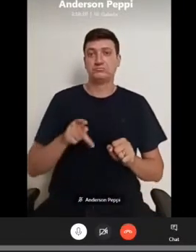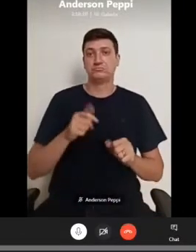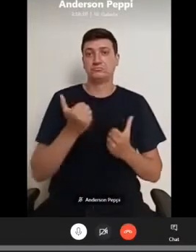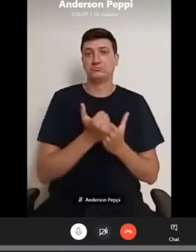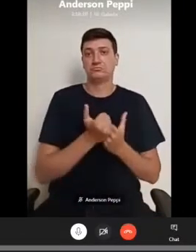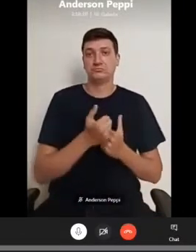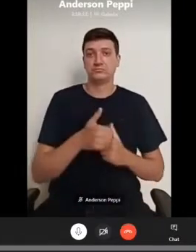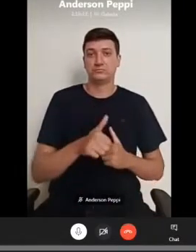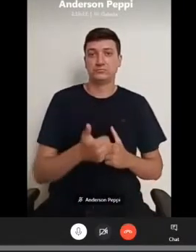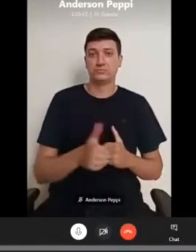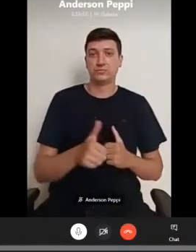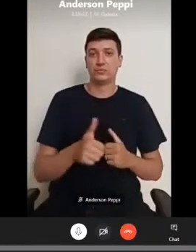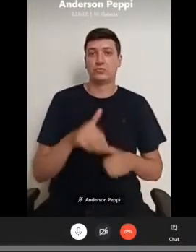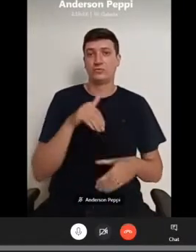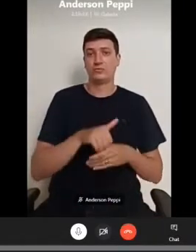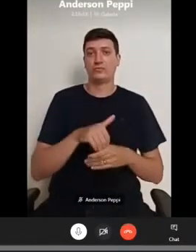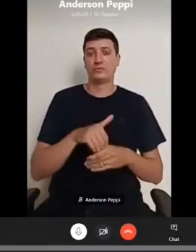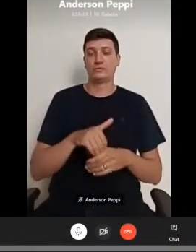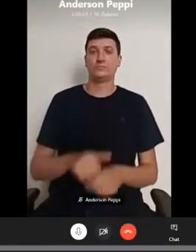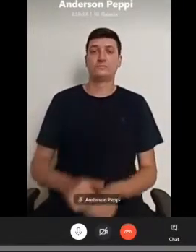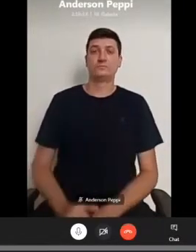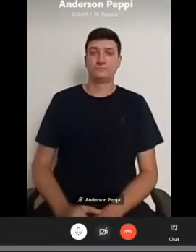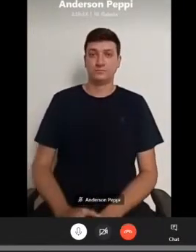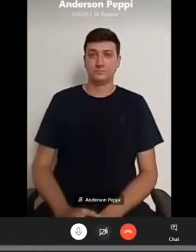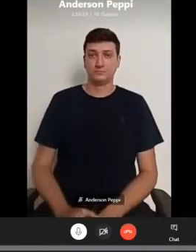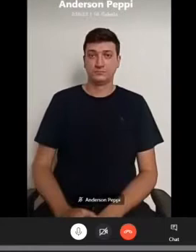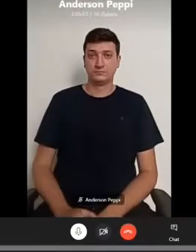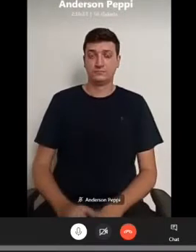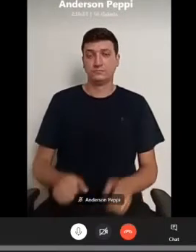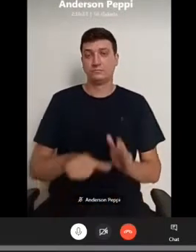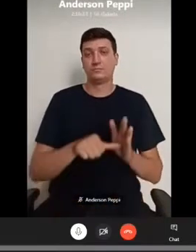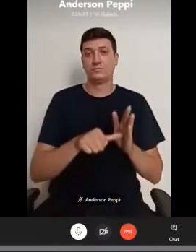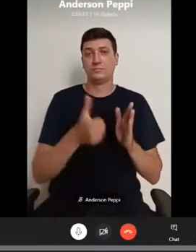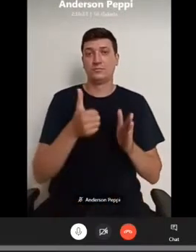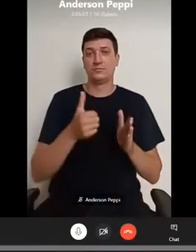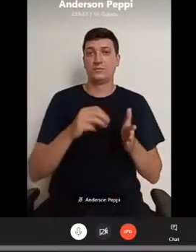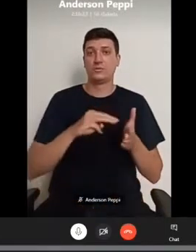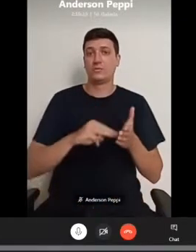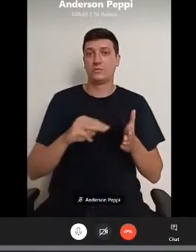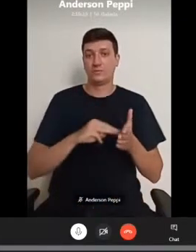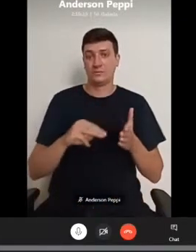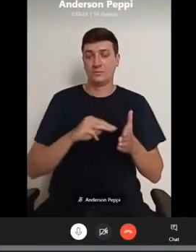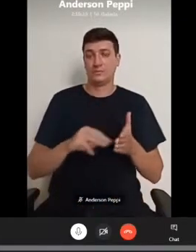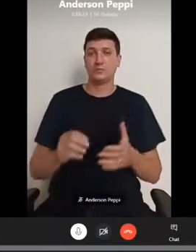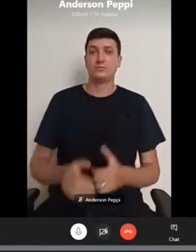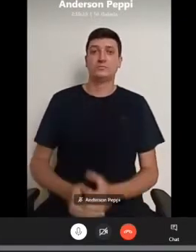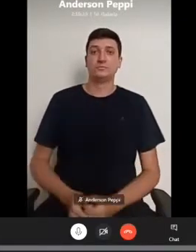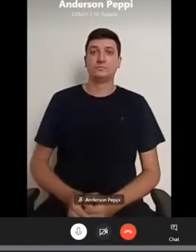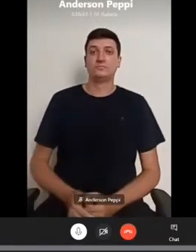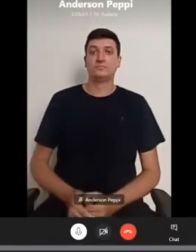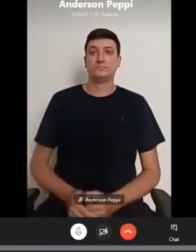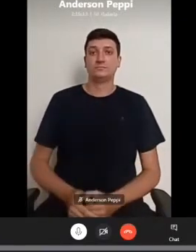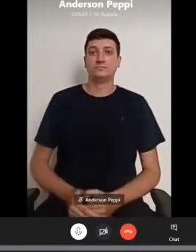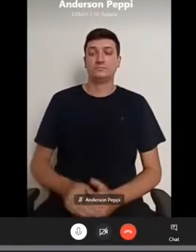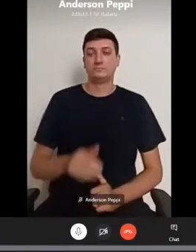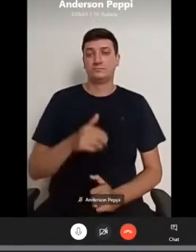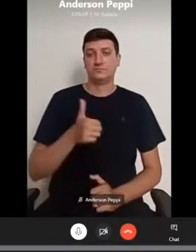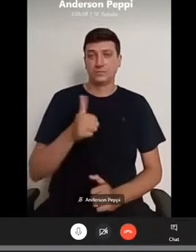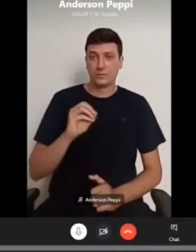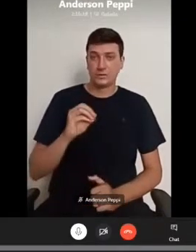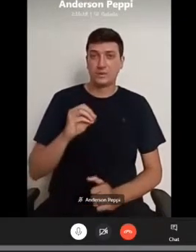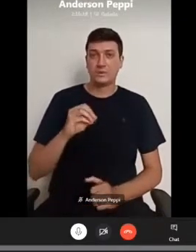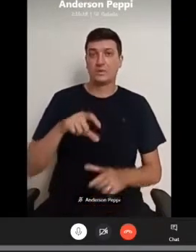votos. Primeiro secretário, ficou com 10 votos,